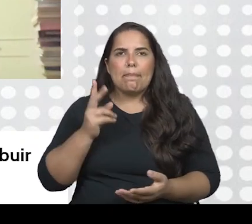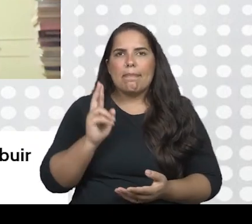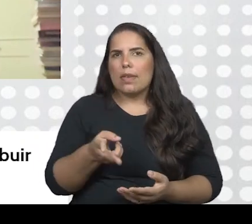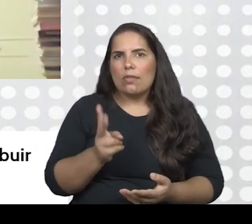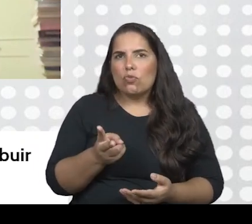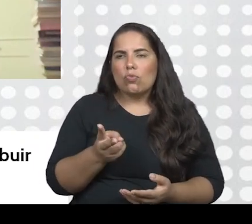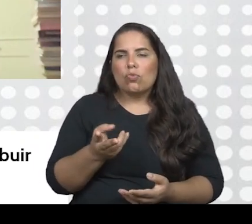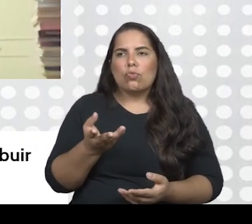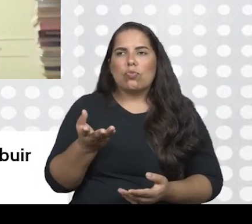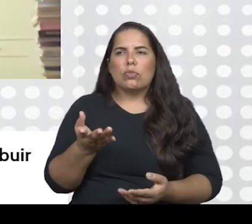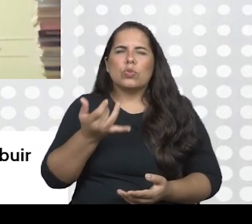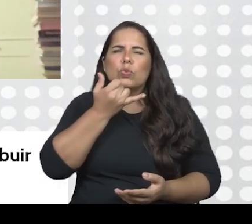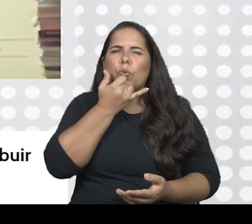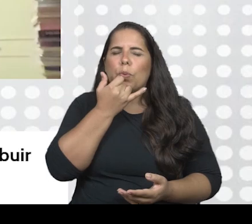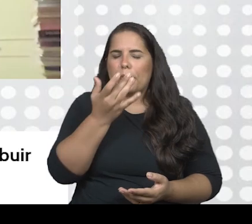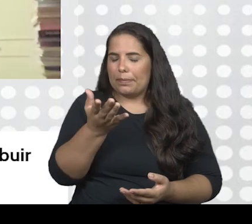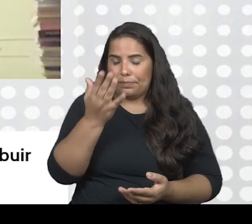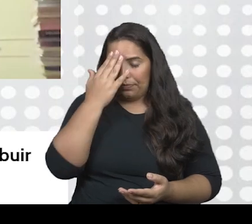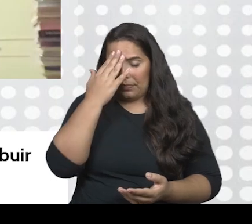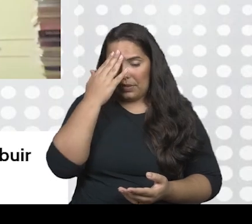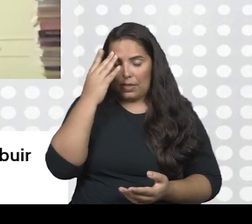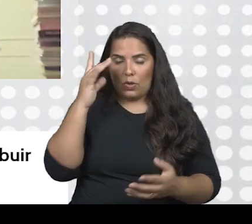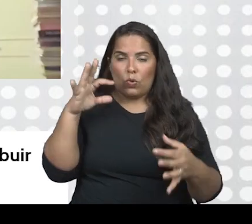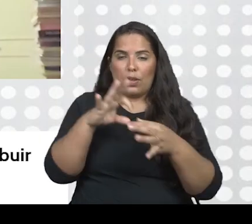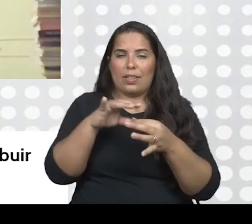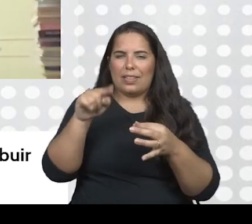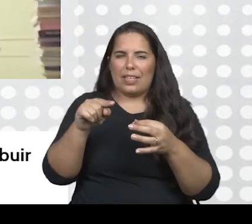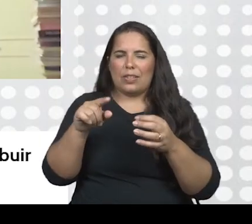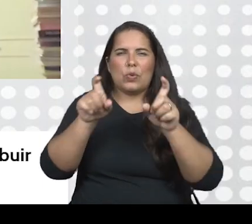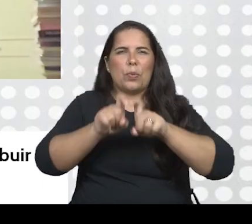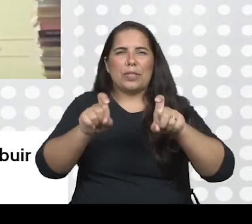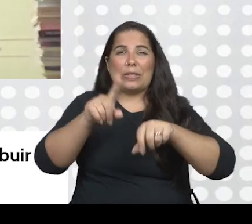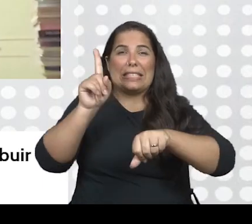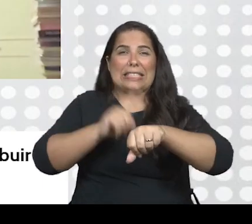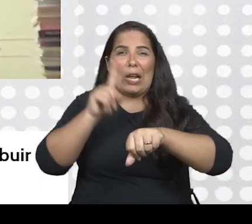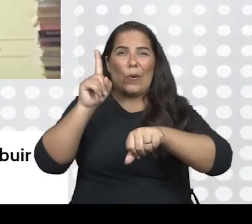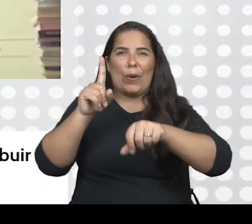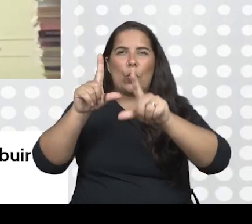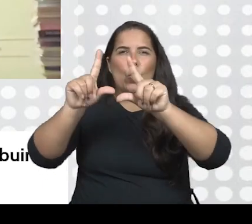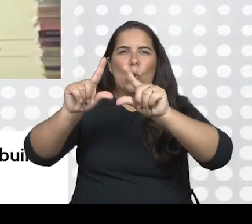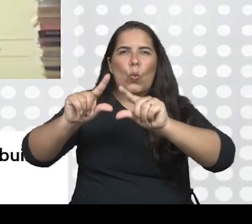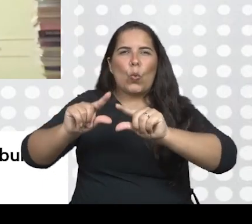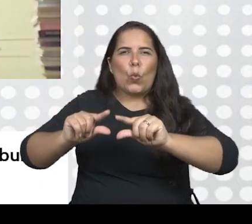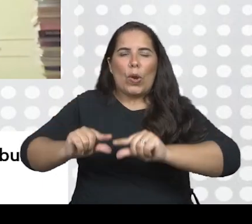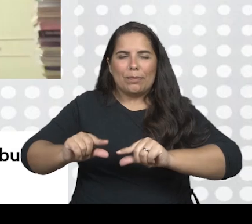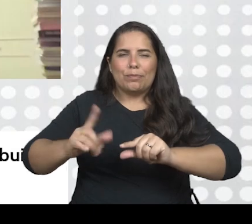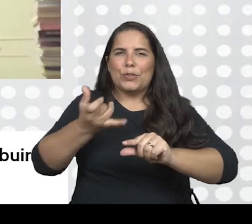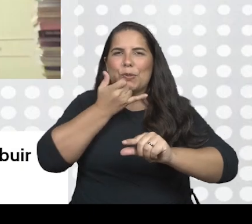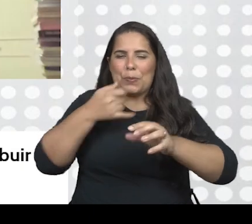mesmo que... desculpa, gente, que eu tive que conectar aqui o computador. Bem na hora, estava acabando a bateria e